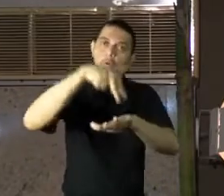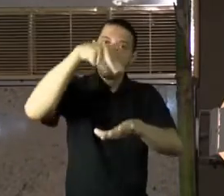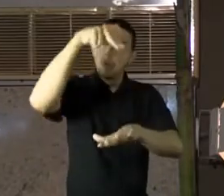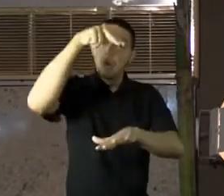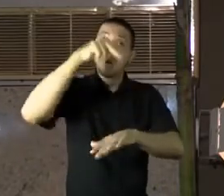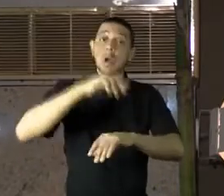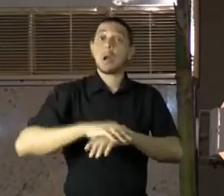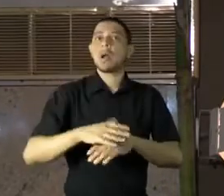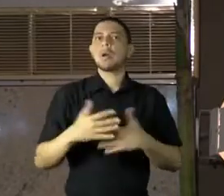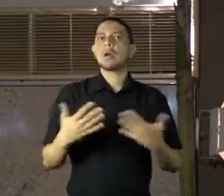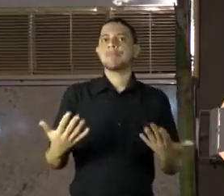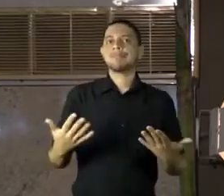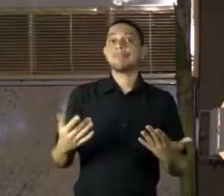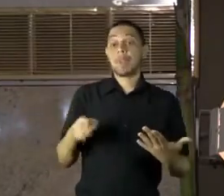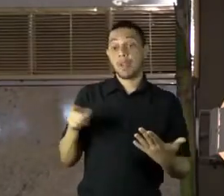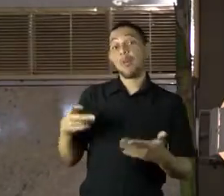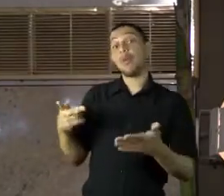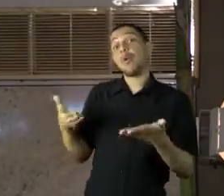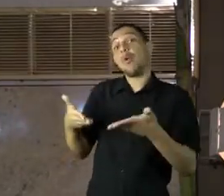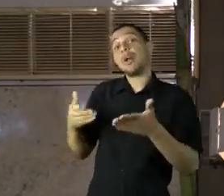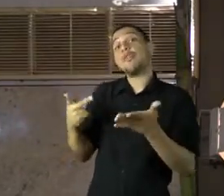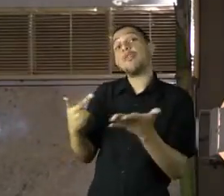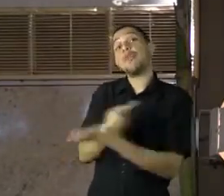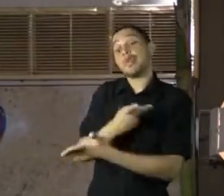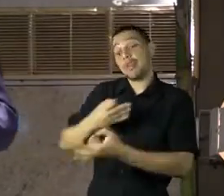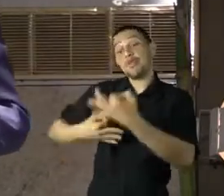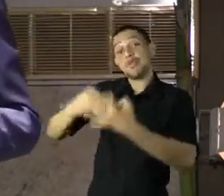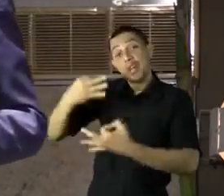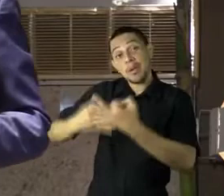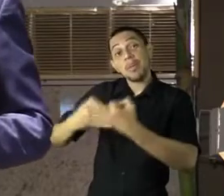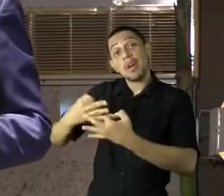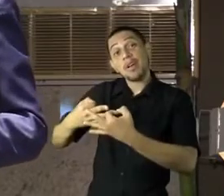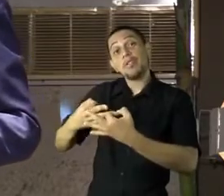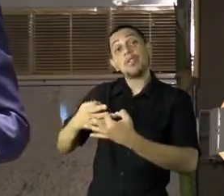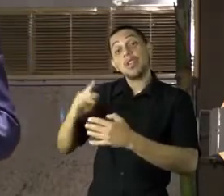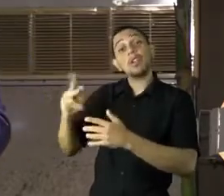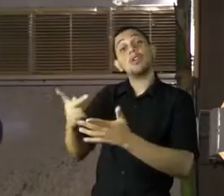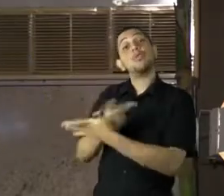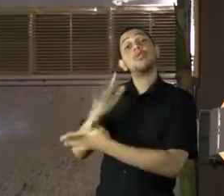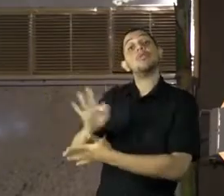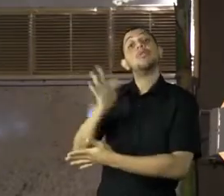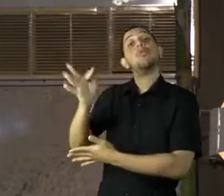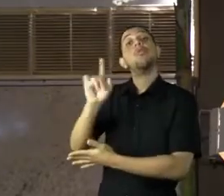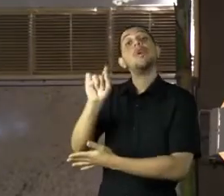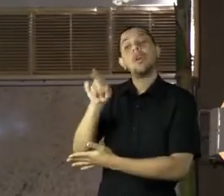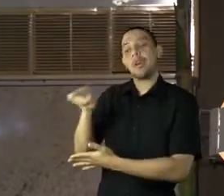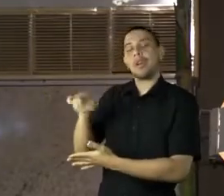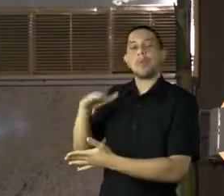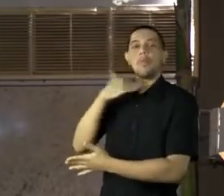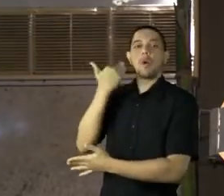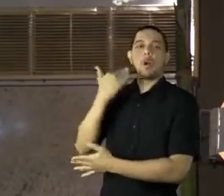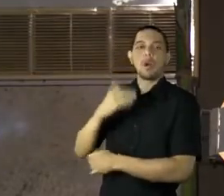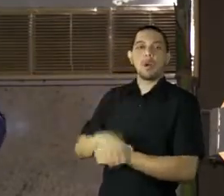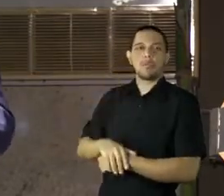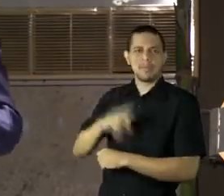queria levá-lo a sua morte Se Jesus tivesse naquele dia em que naquela noite em que ele acalmou a tempestade se